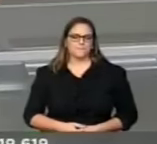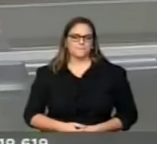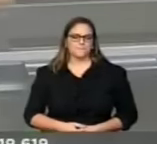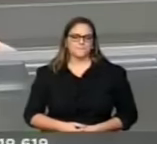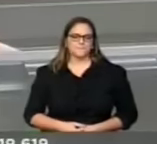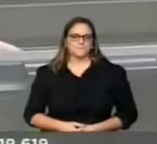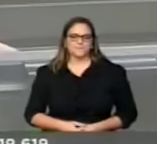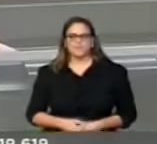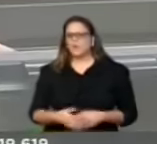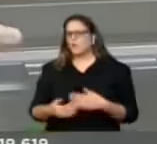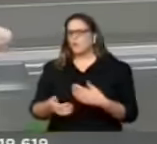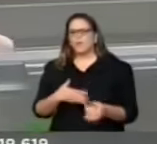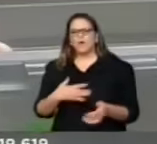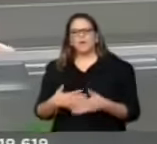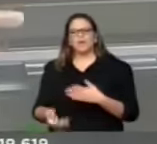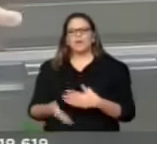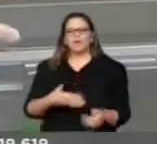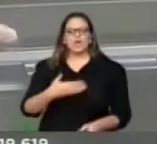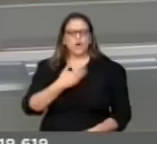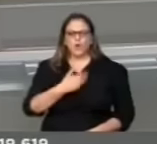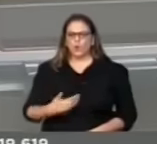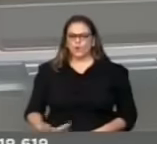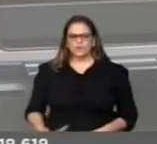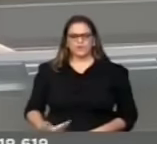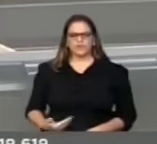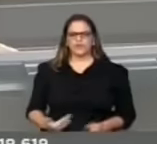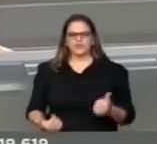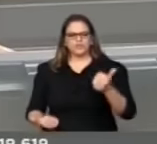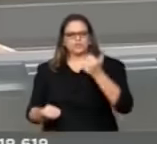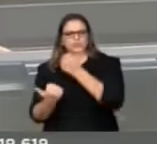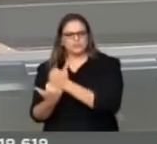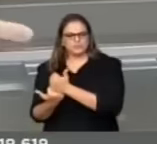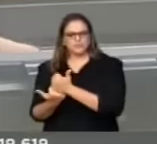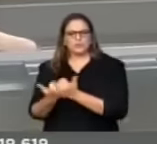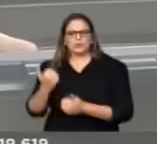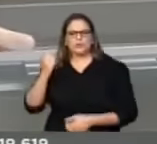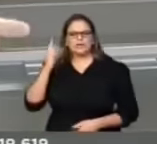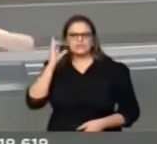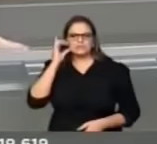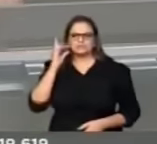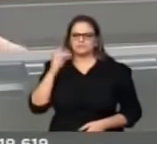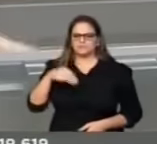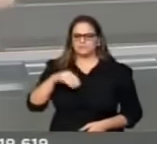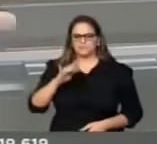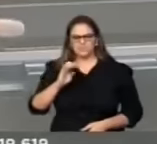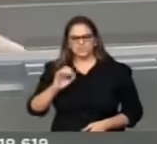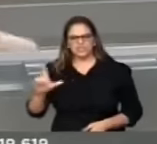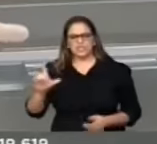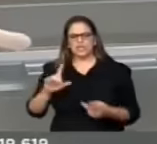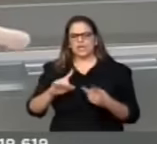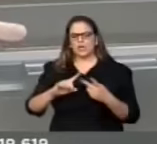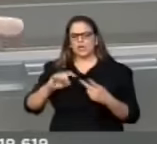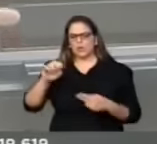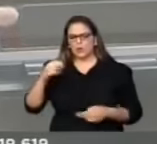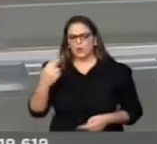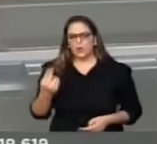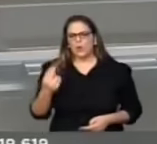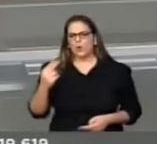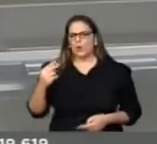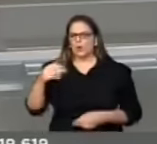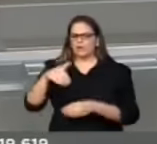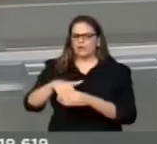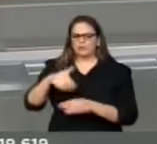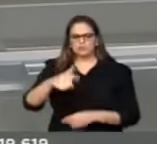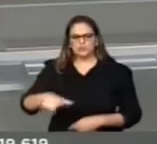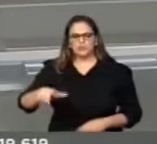qualquer governo que suceda Dilma Rousseff, os que estão previstos aí, Michel Temer ou uma nova eleição que ganha Aécio, tem